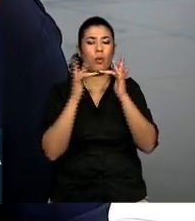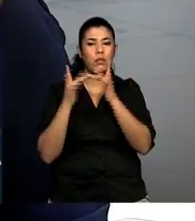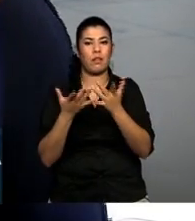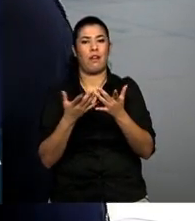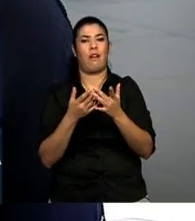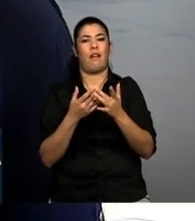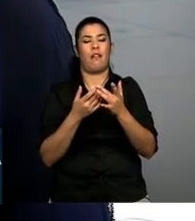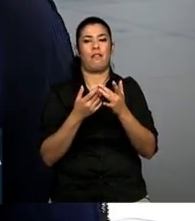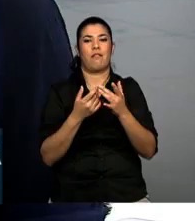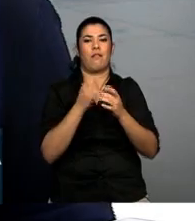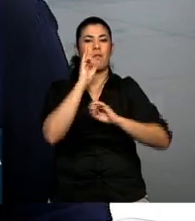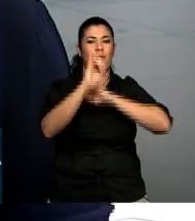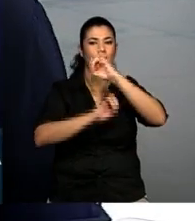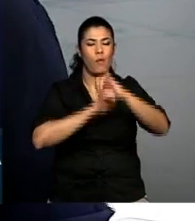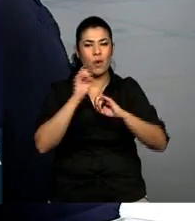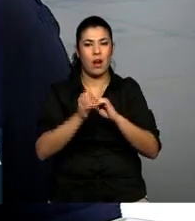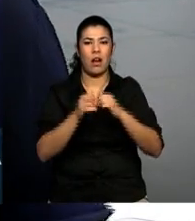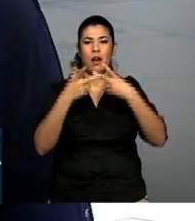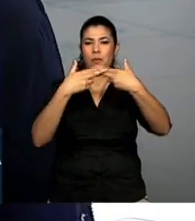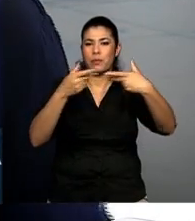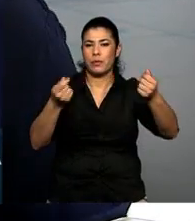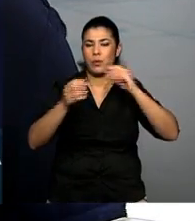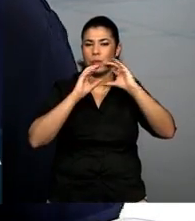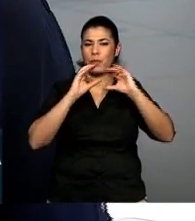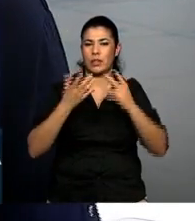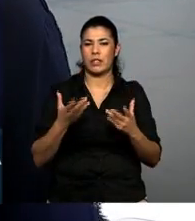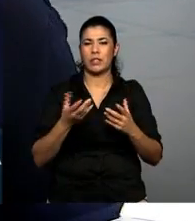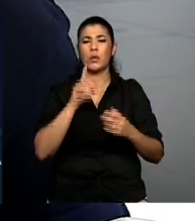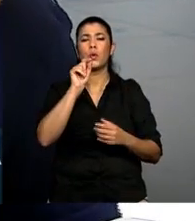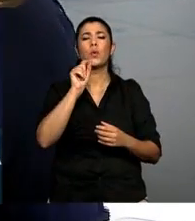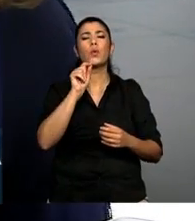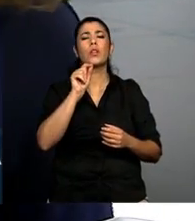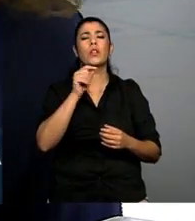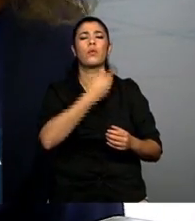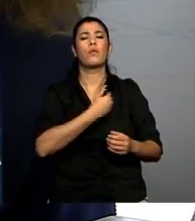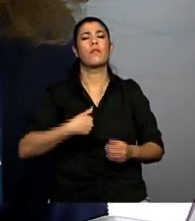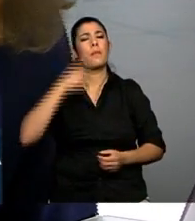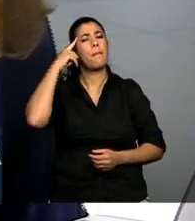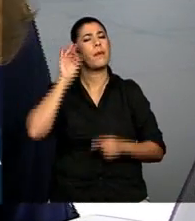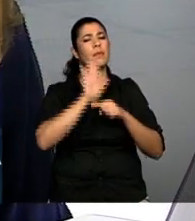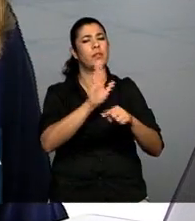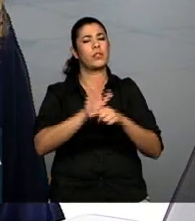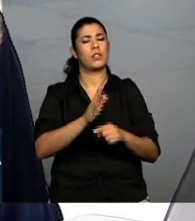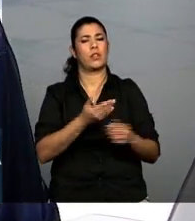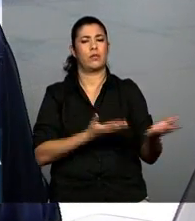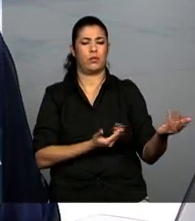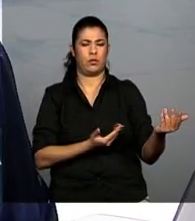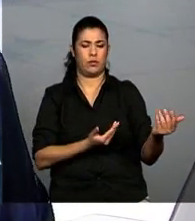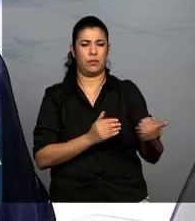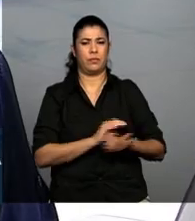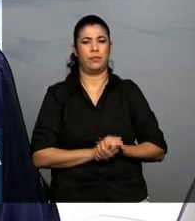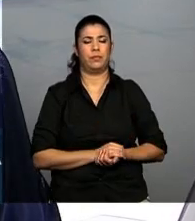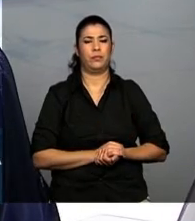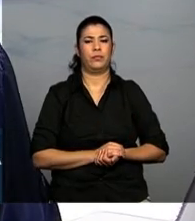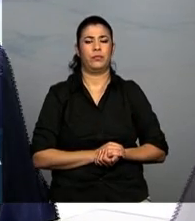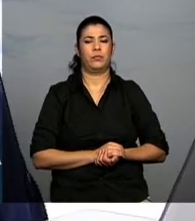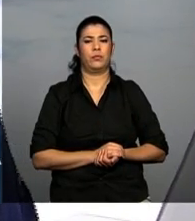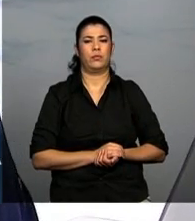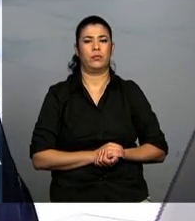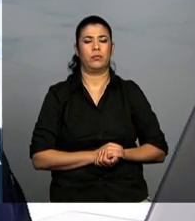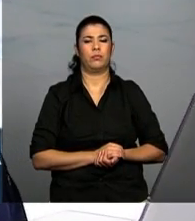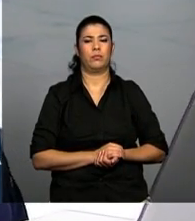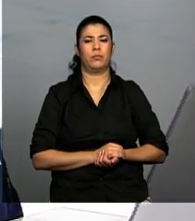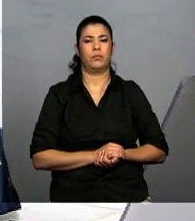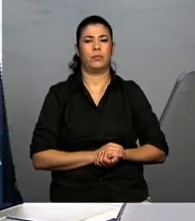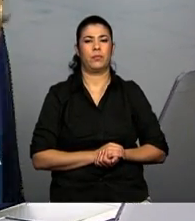sociais O que é planejado O que é pensado especificamente paraa Juventude Ministro antes de eu responder deixa eu emendar se não acaba o